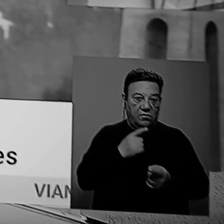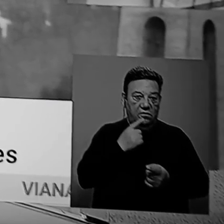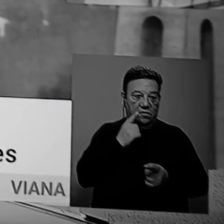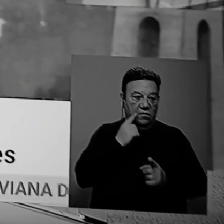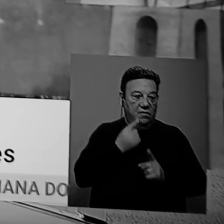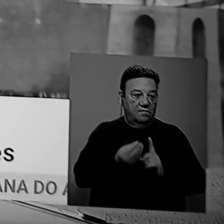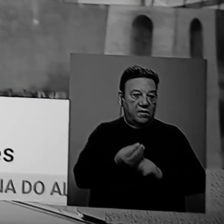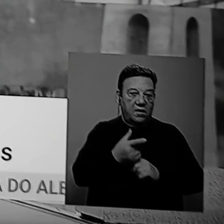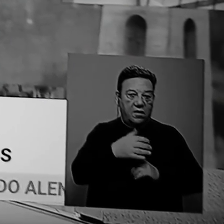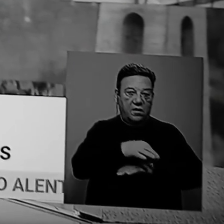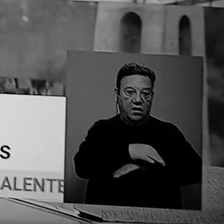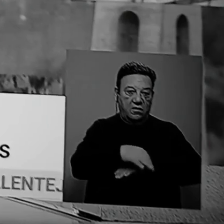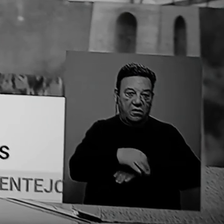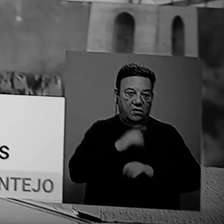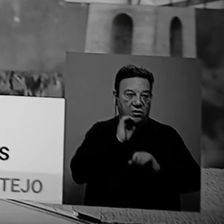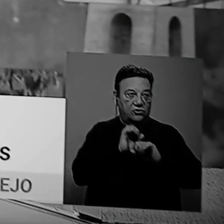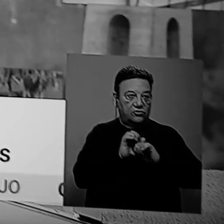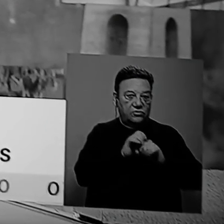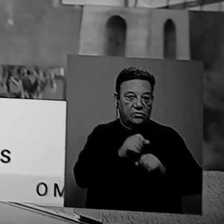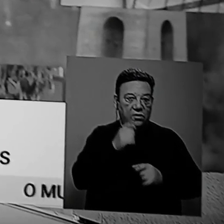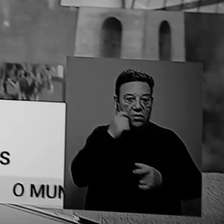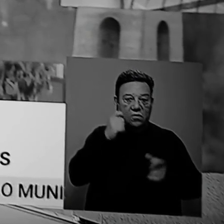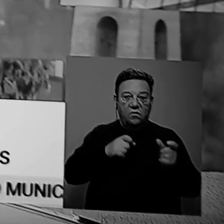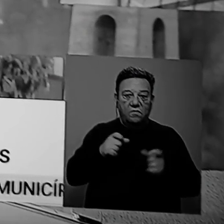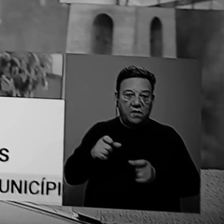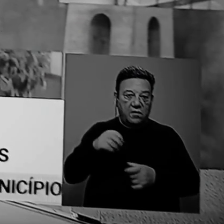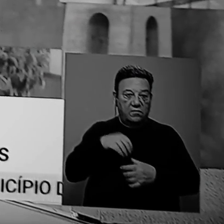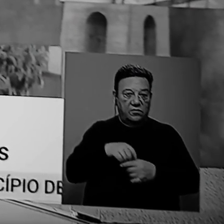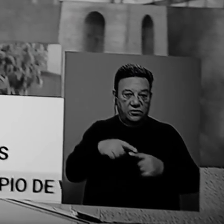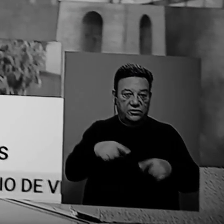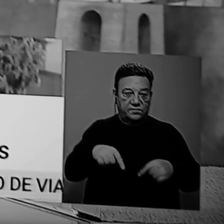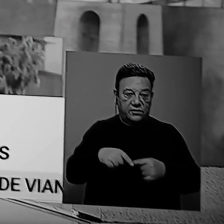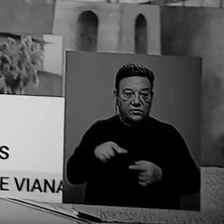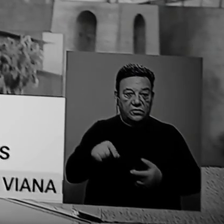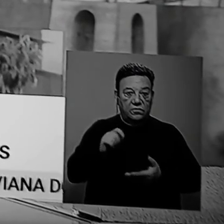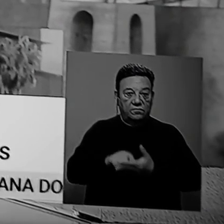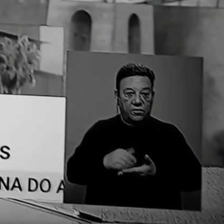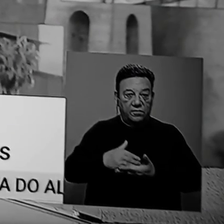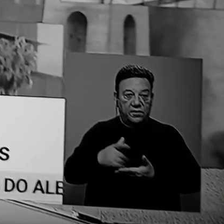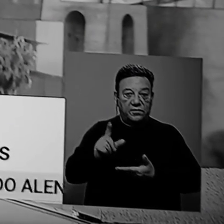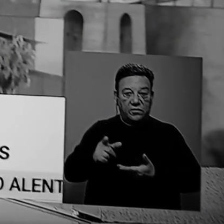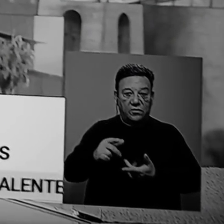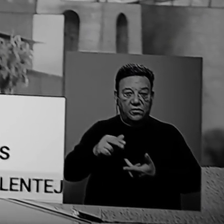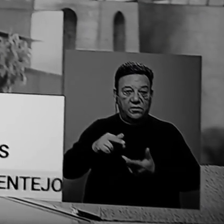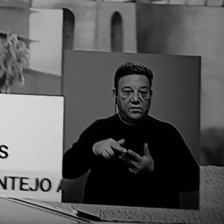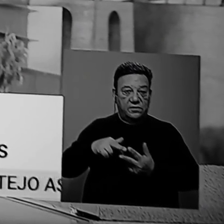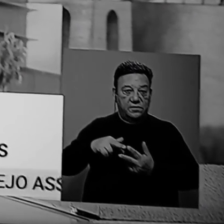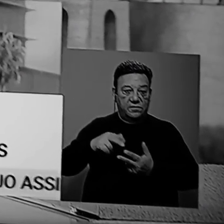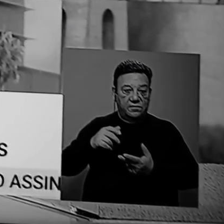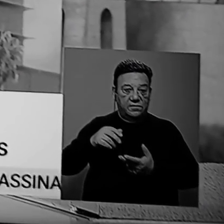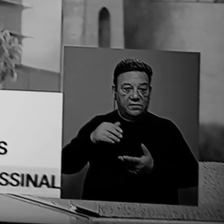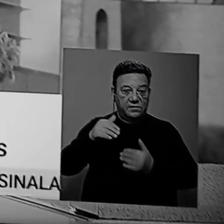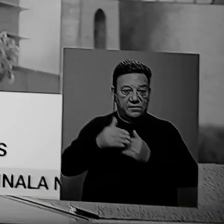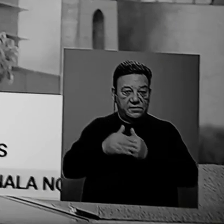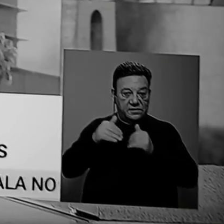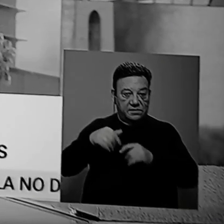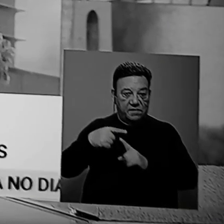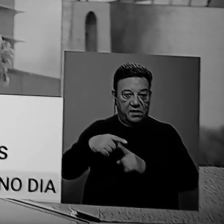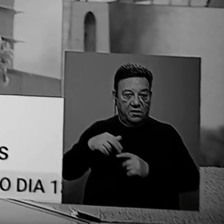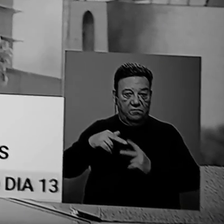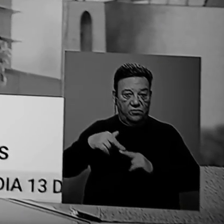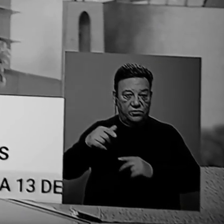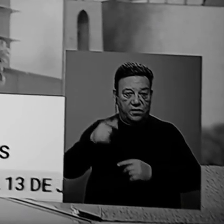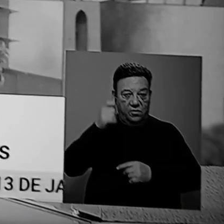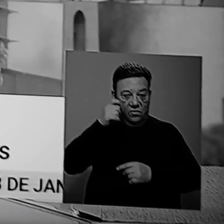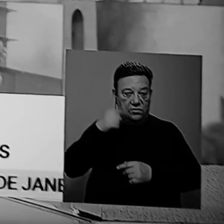património arquitetónico, escultural e humano destes espaços. O ponto de partida é o cemitério municipal de Louros, onde entramos